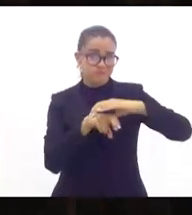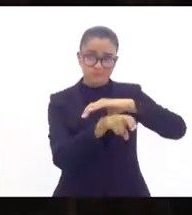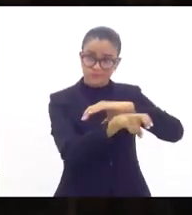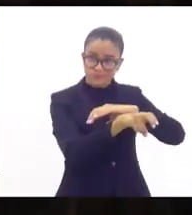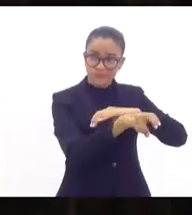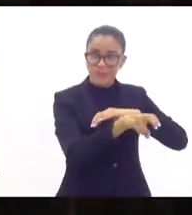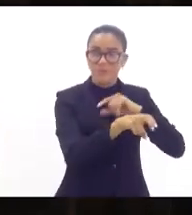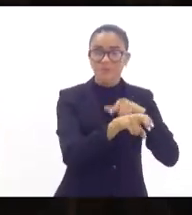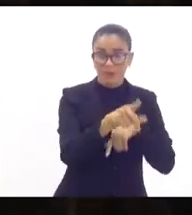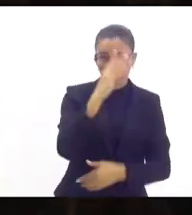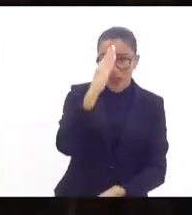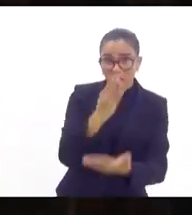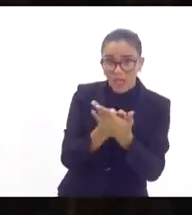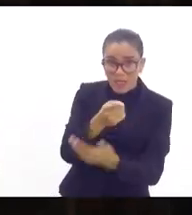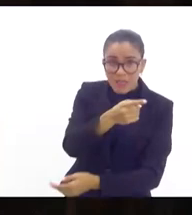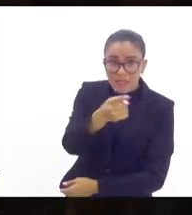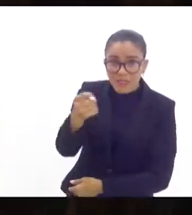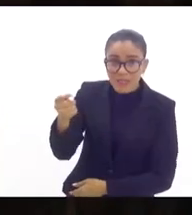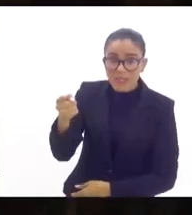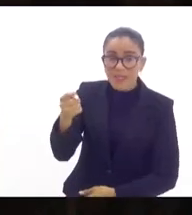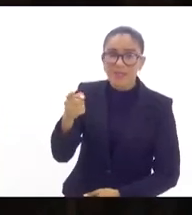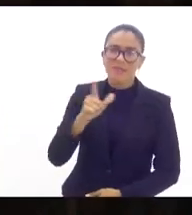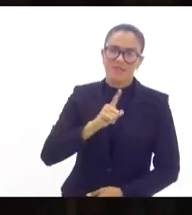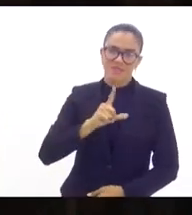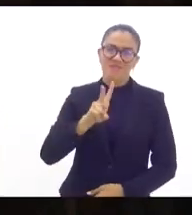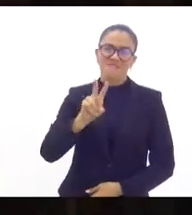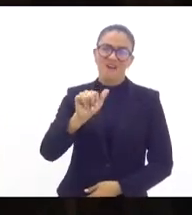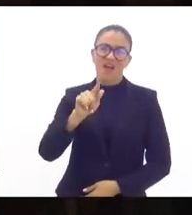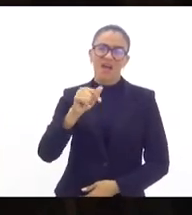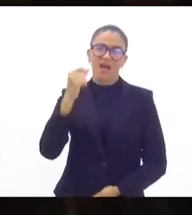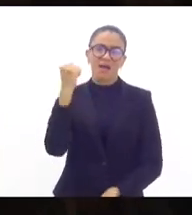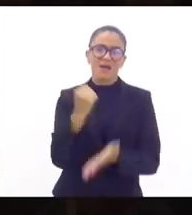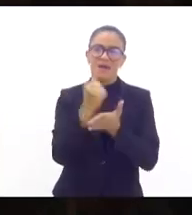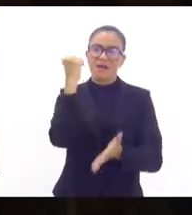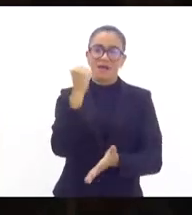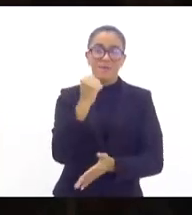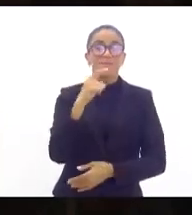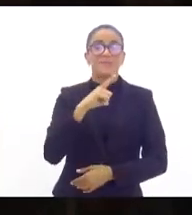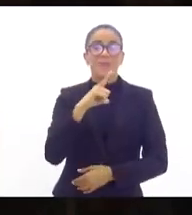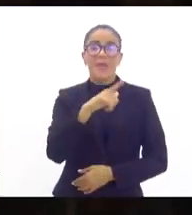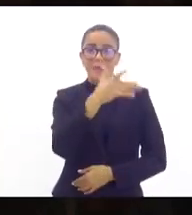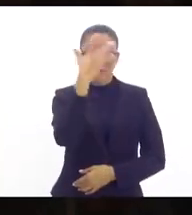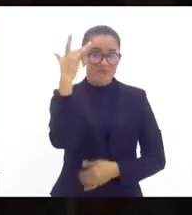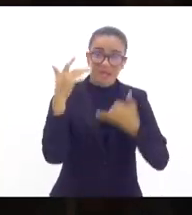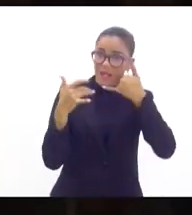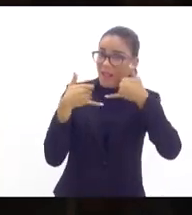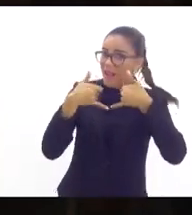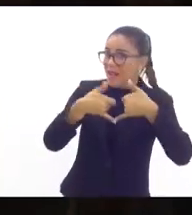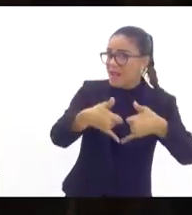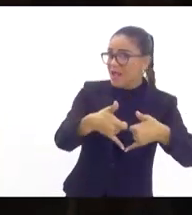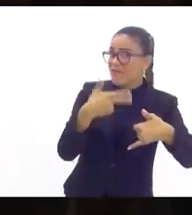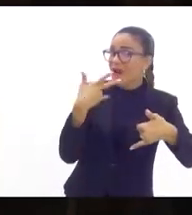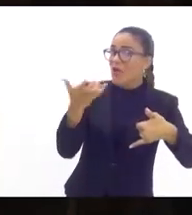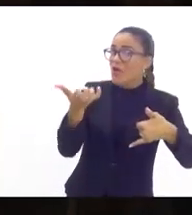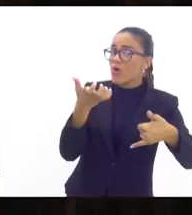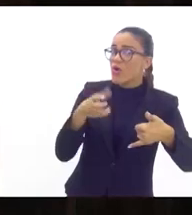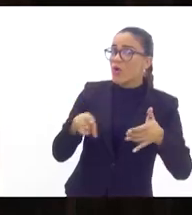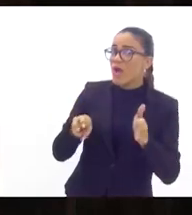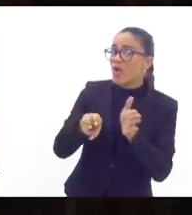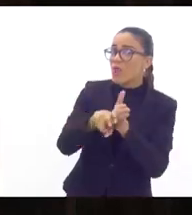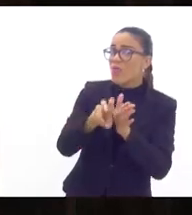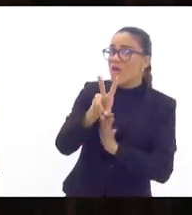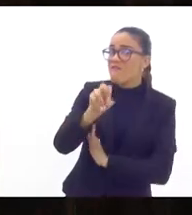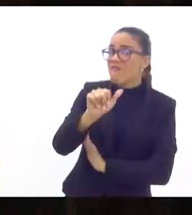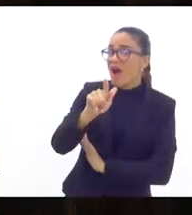e acredito se quiser tem vaga marcada você liga para o flanelinha e você fala que quer uma vaga